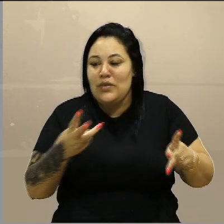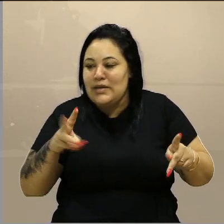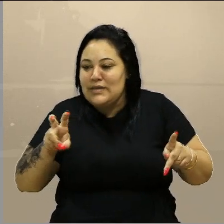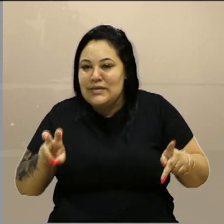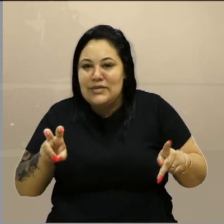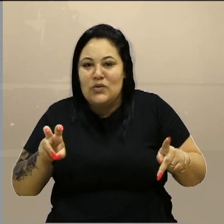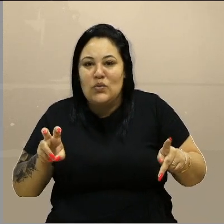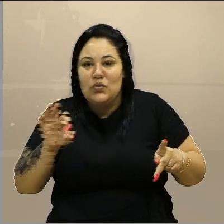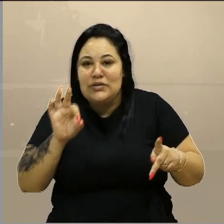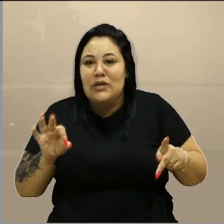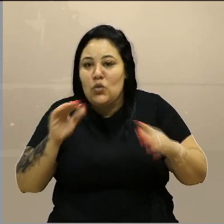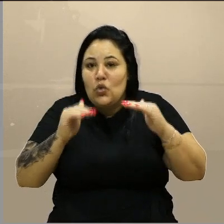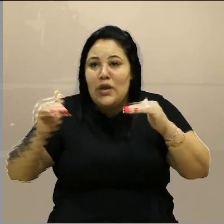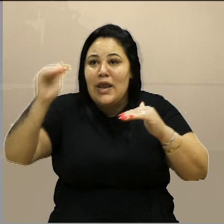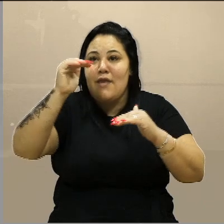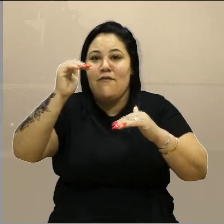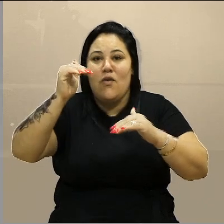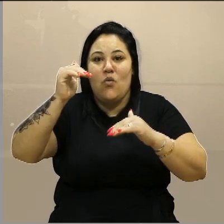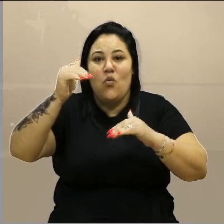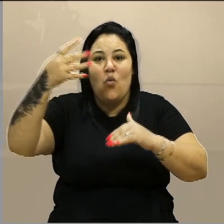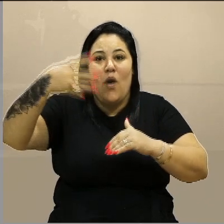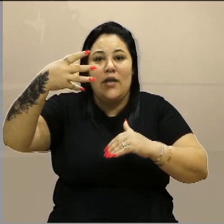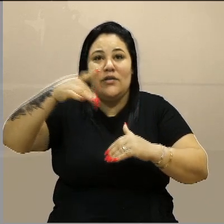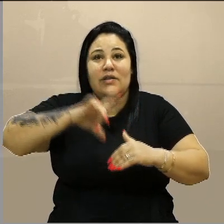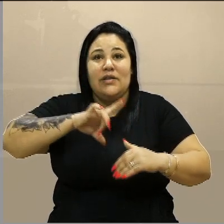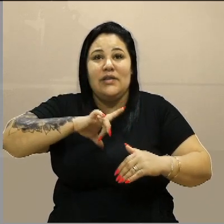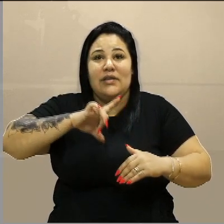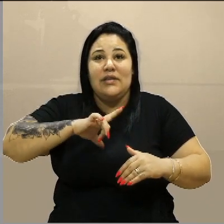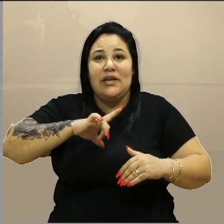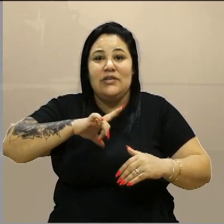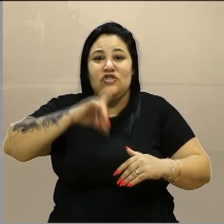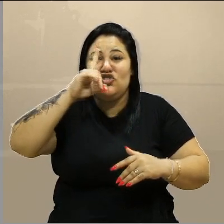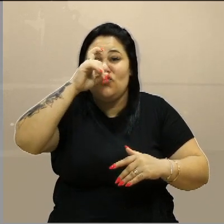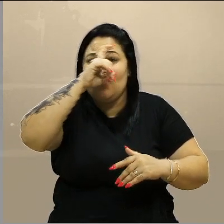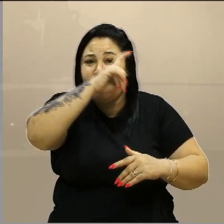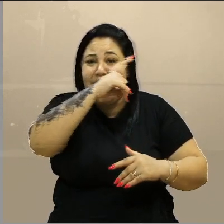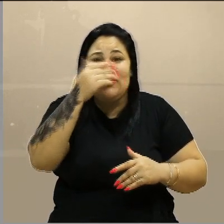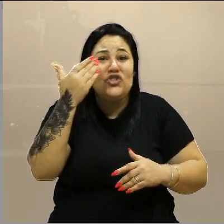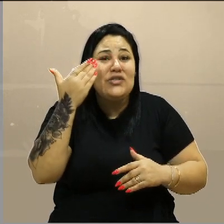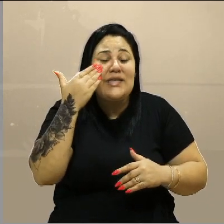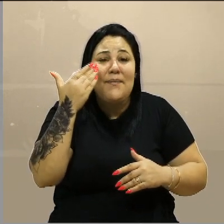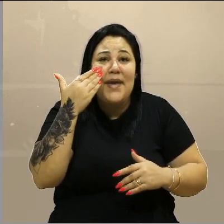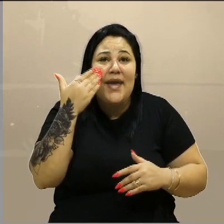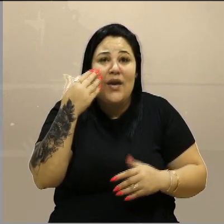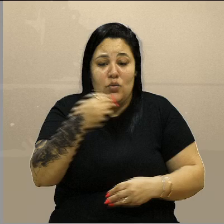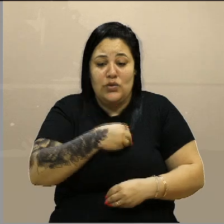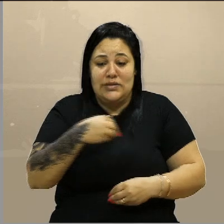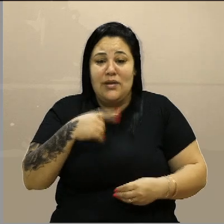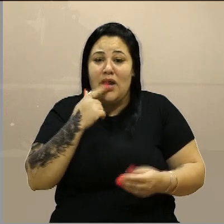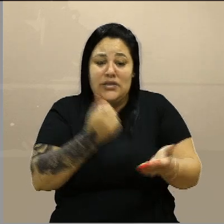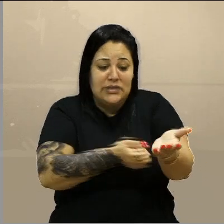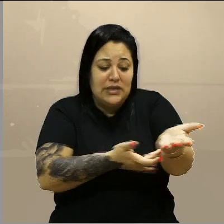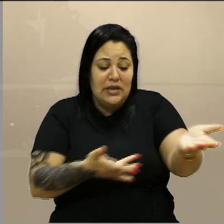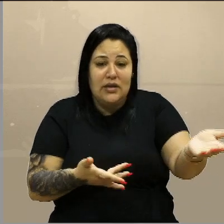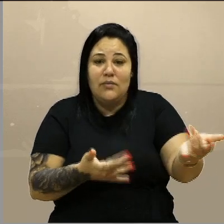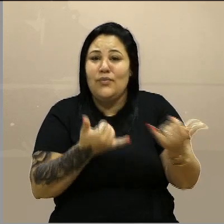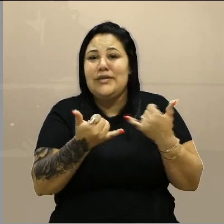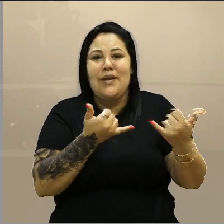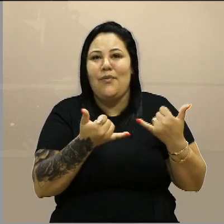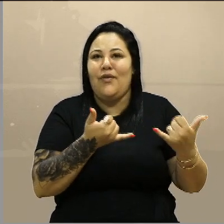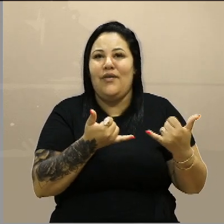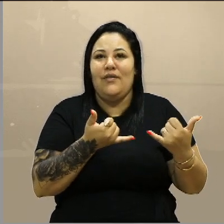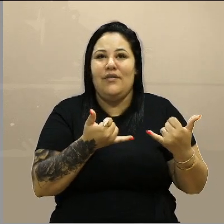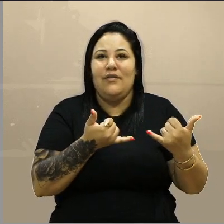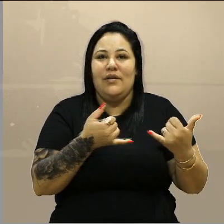do nível 4, teriam dificuldade em interpretar os resultados de um exame de sangue com os dados de referência do lado. O exame de sangue só tem